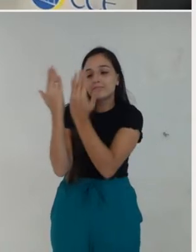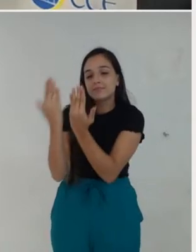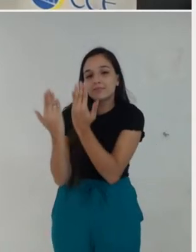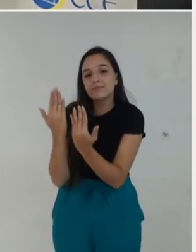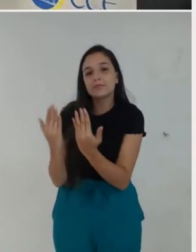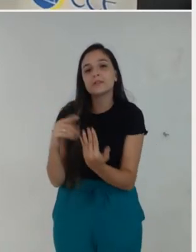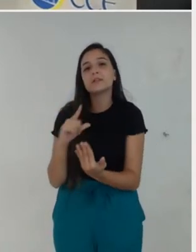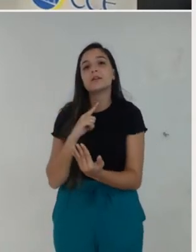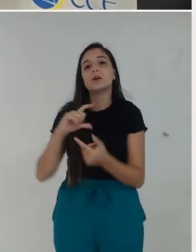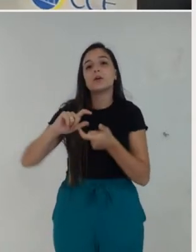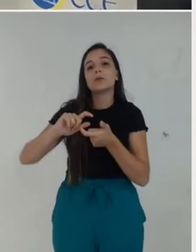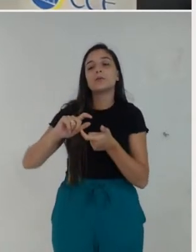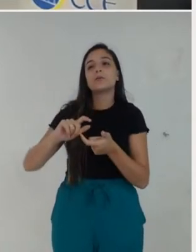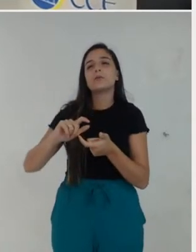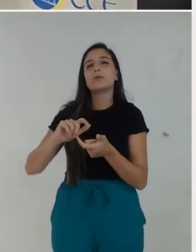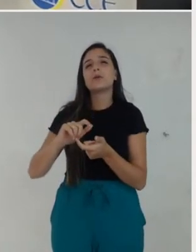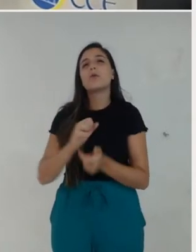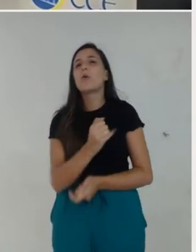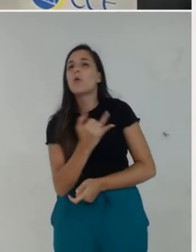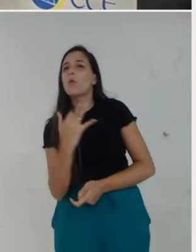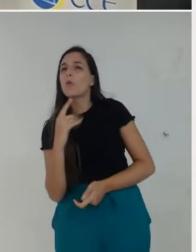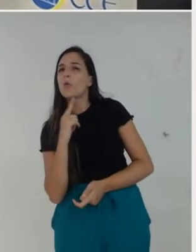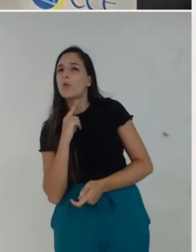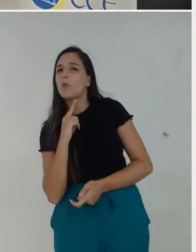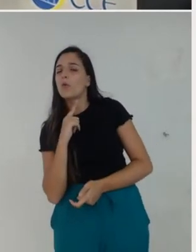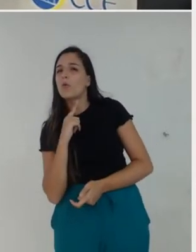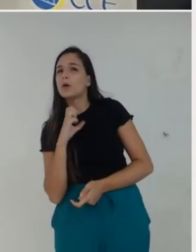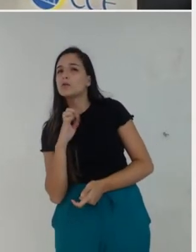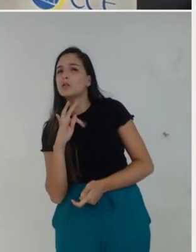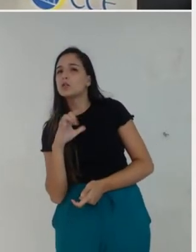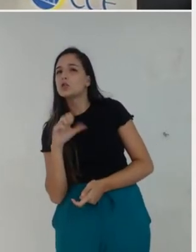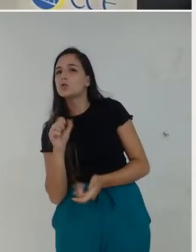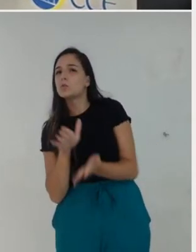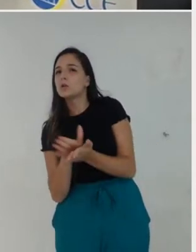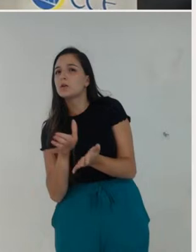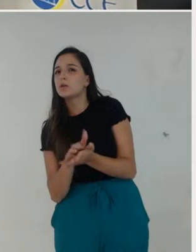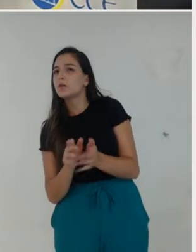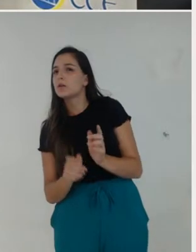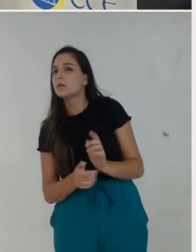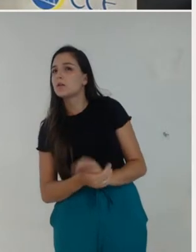trabalhando do Otradilis tem quantas publicações de etios, Michelle?